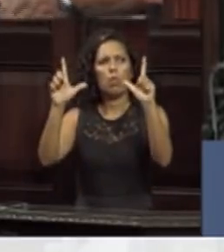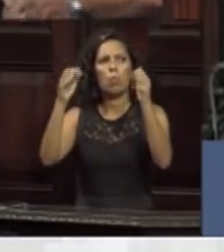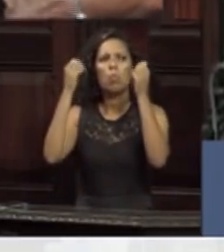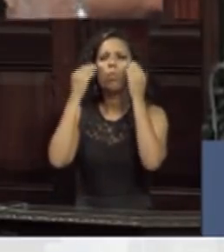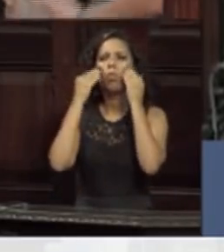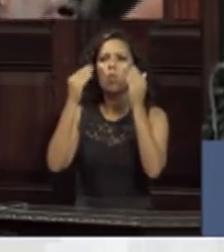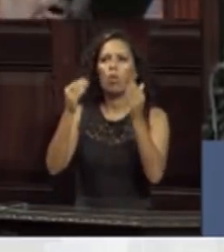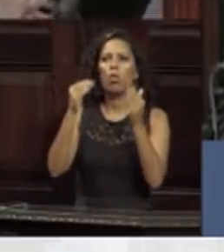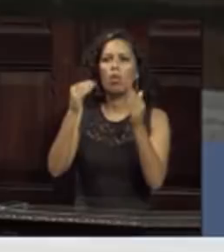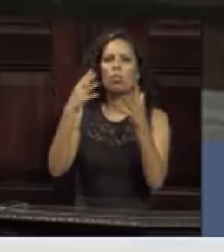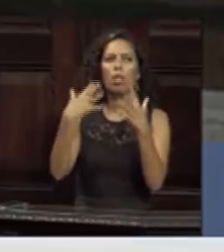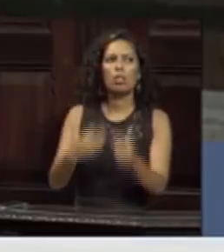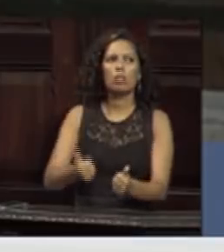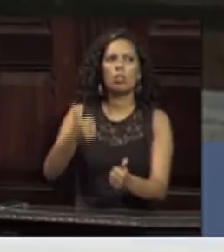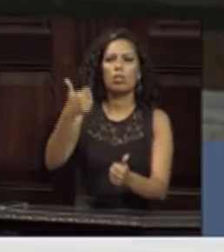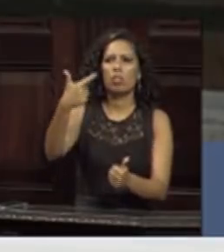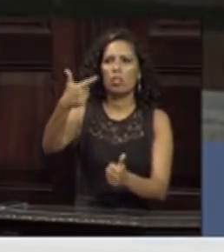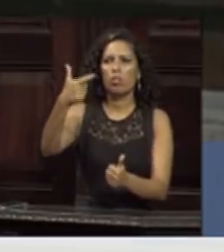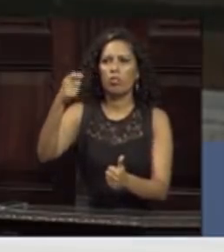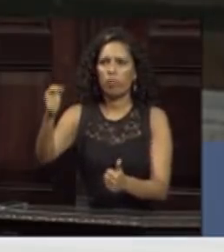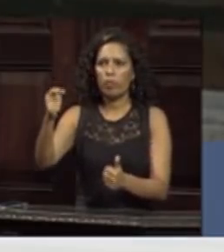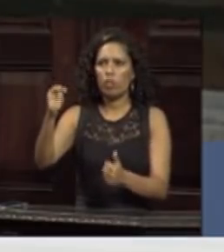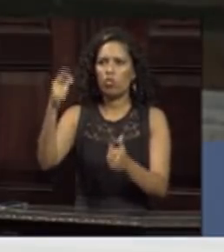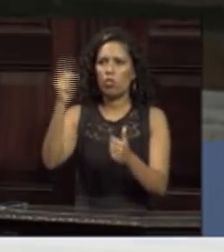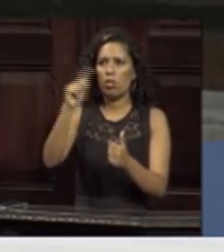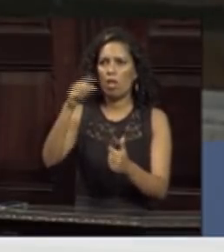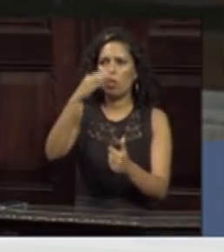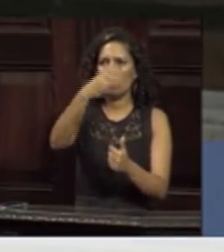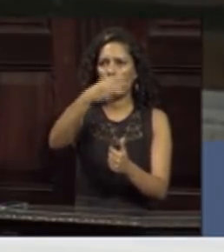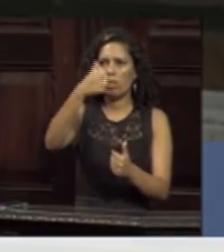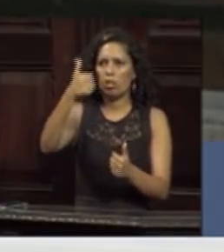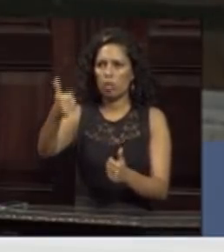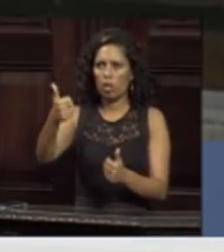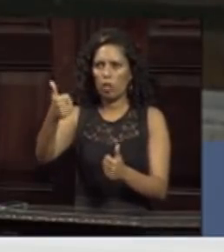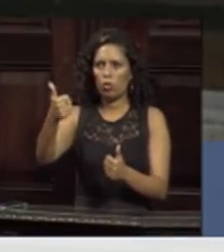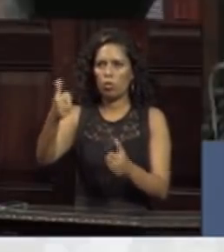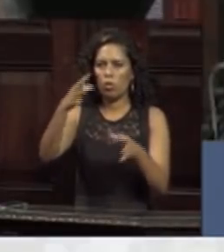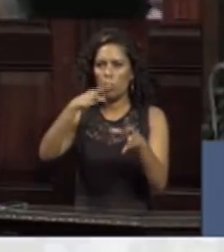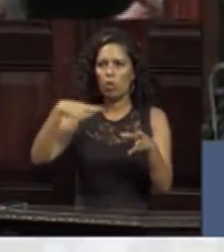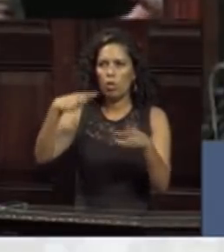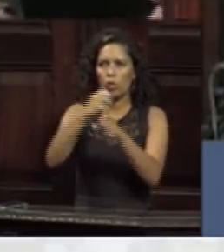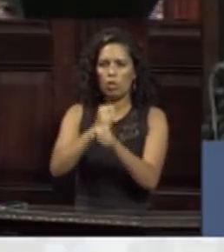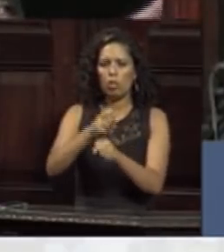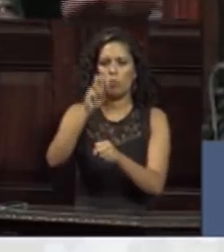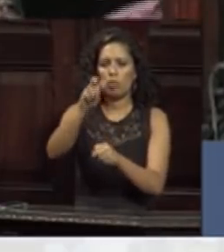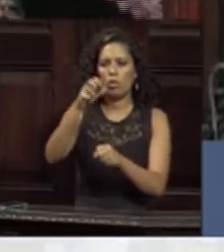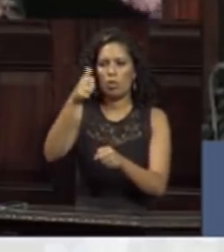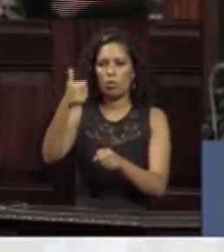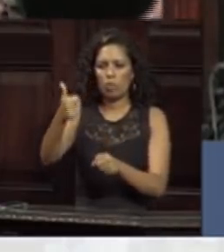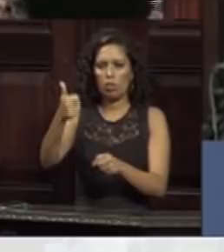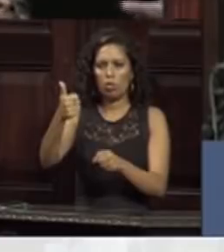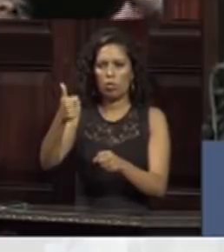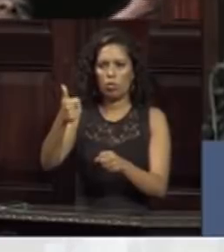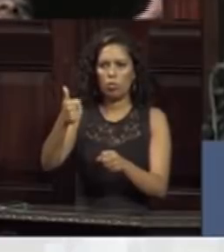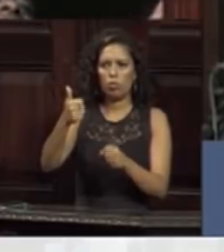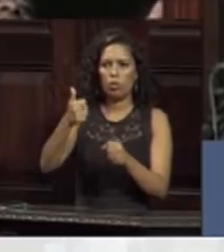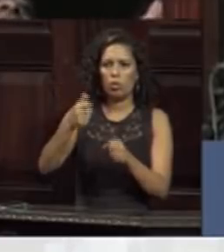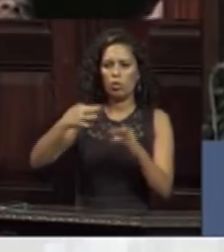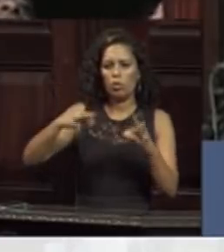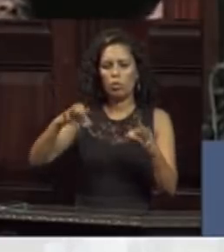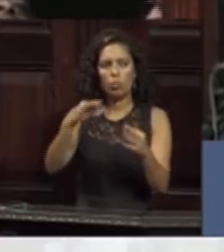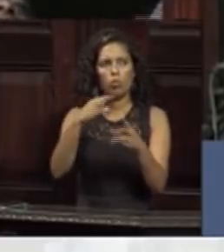Zeidan votou sim. Votaram 51 senhores deputados, 20 sim, 31 não. O requerimento de destaque foi rejeitado. Há sobre a